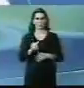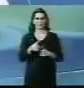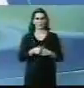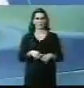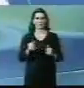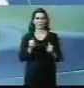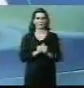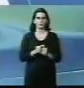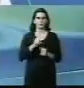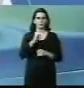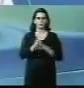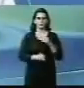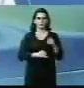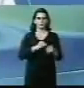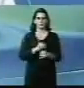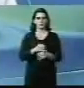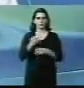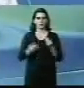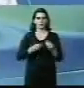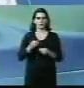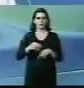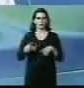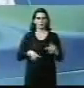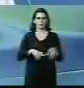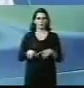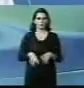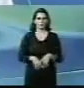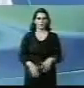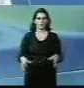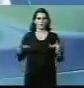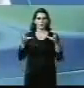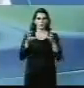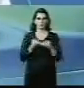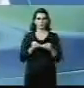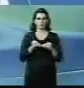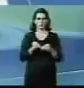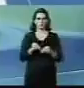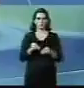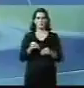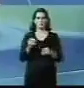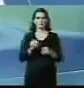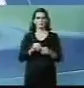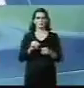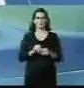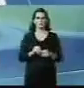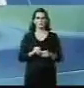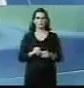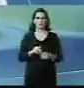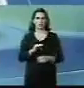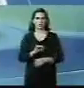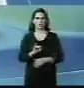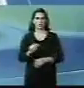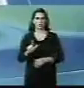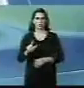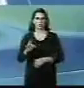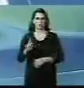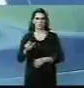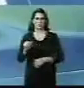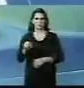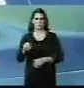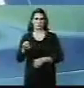internet, então ele não vai estar fazendo o trabalho dele, que é otimizar. Simplesmente ele vai estar fazendo o quê? Uma filtragem do que está